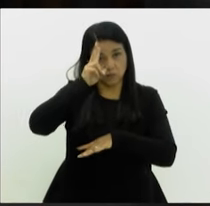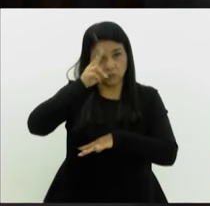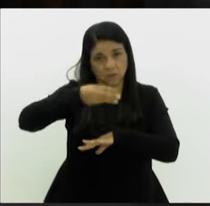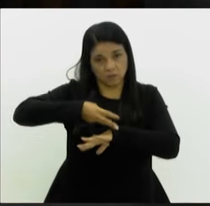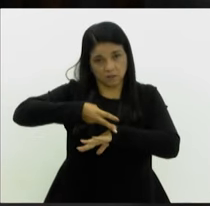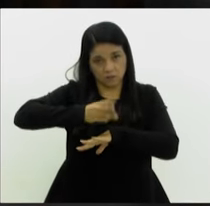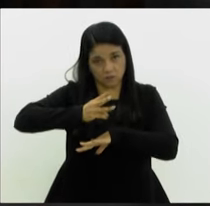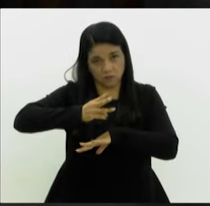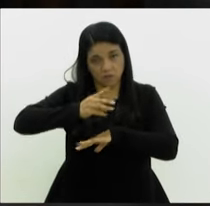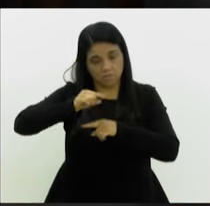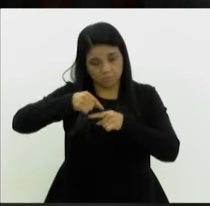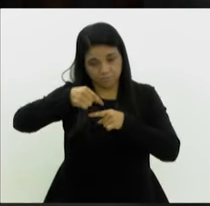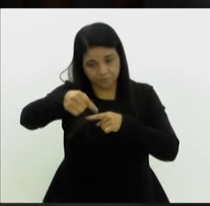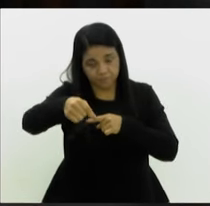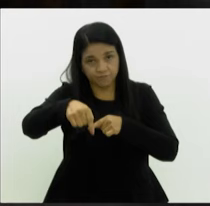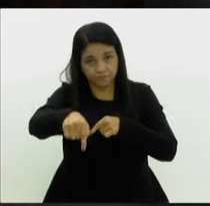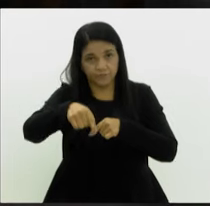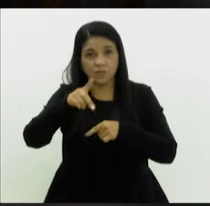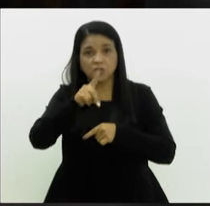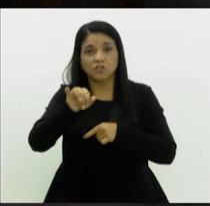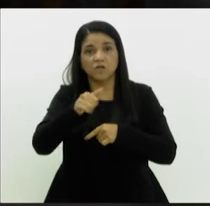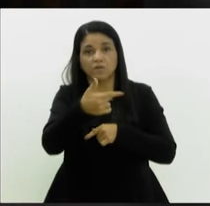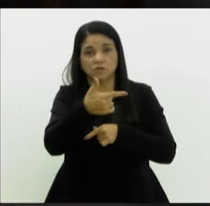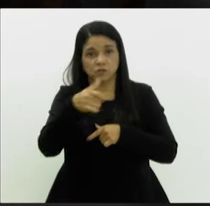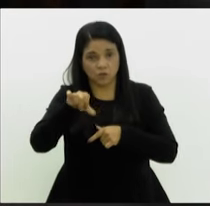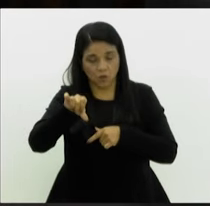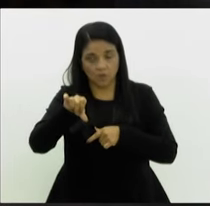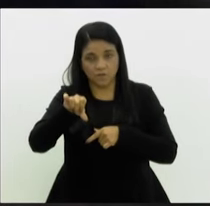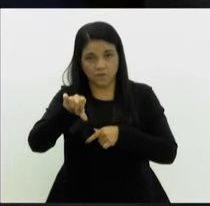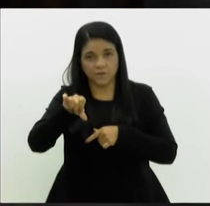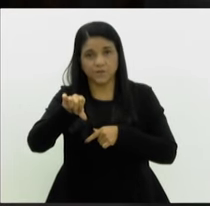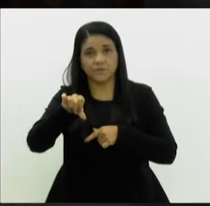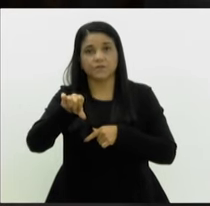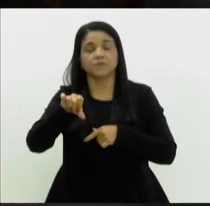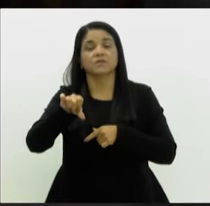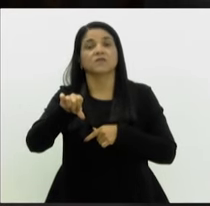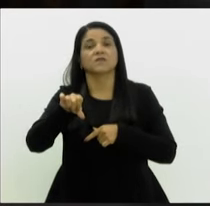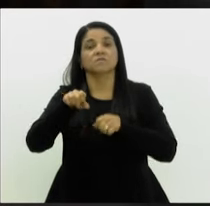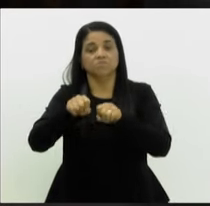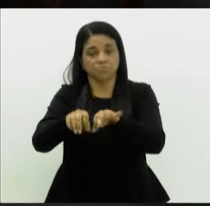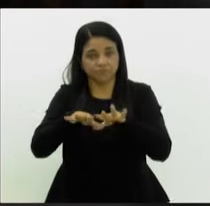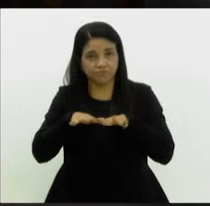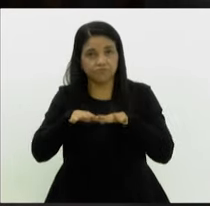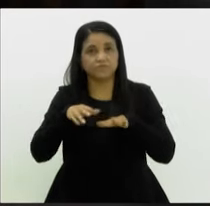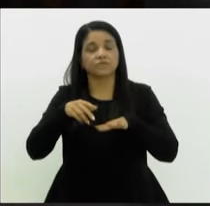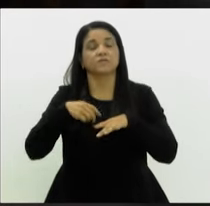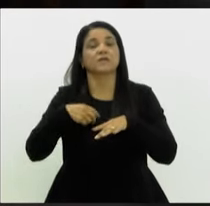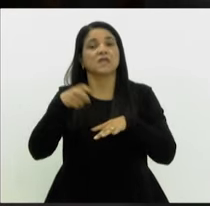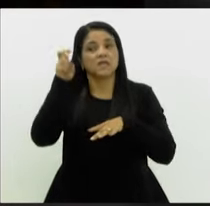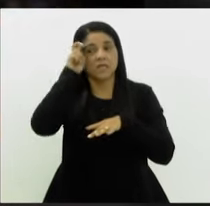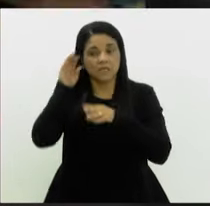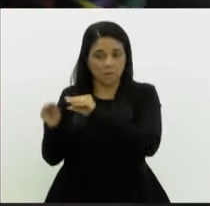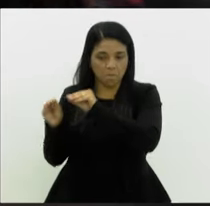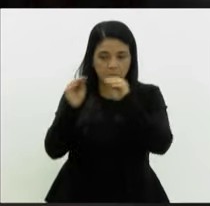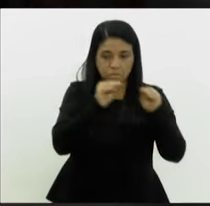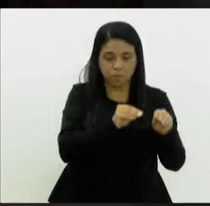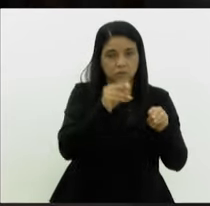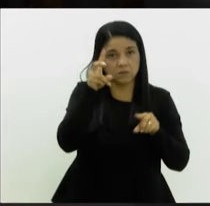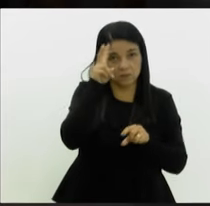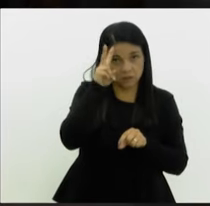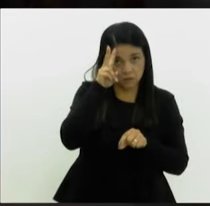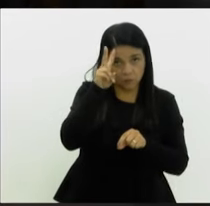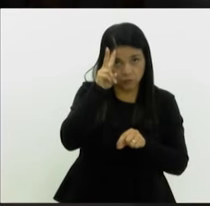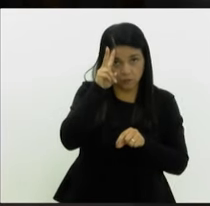então, próxima segunda, agora dia 29, excepcionalmente, a sessão da quinta será antecipada para segunda, uma vez